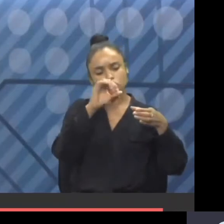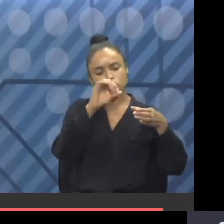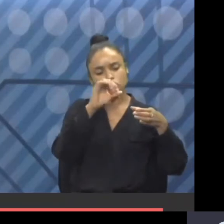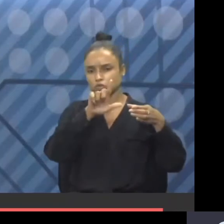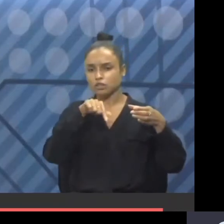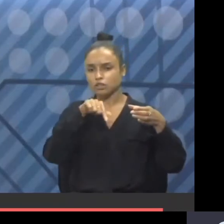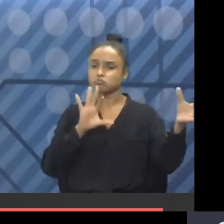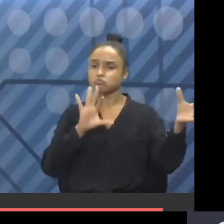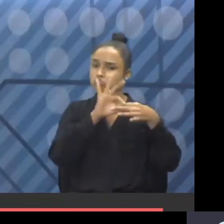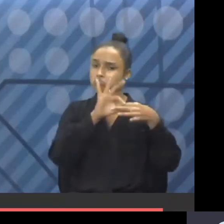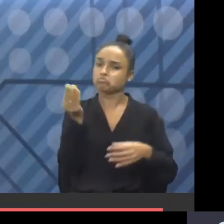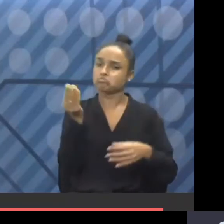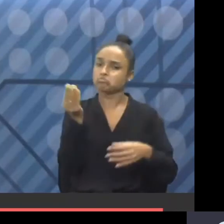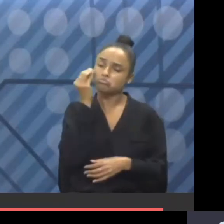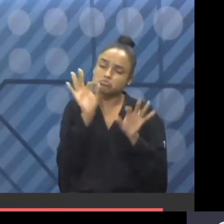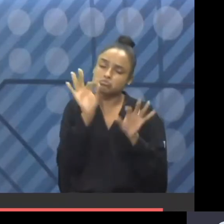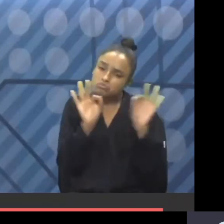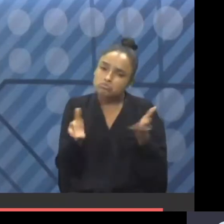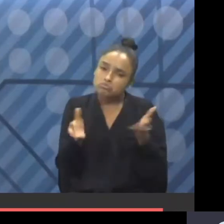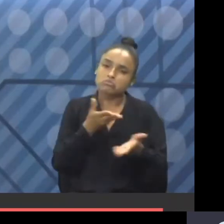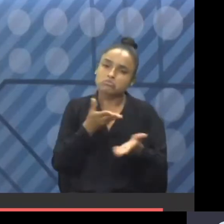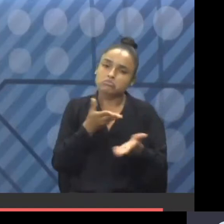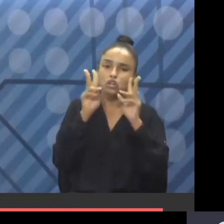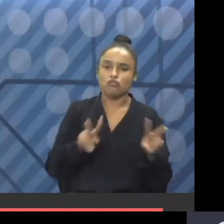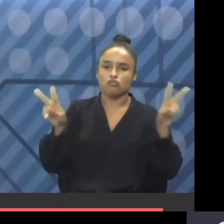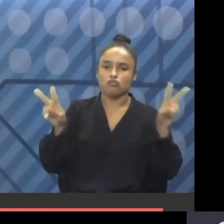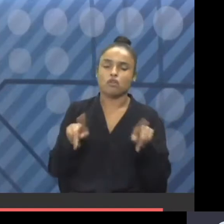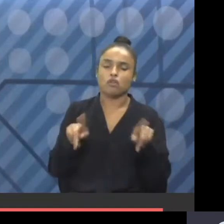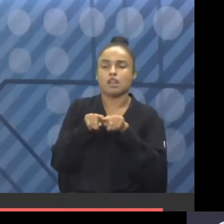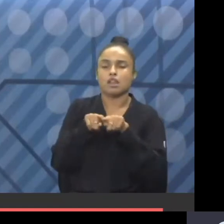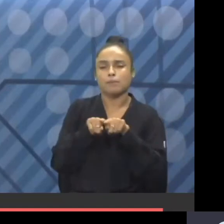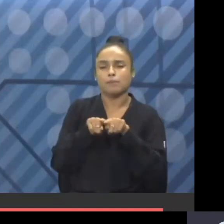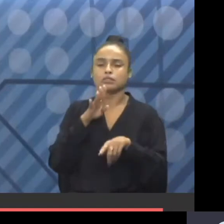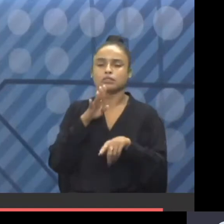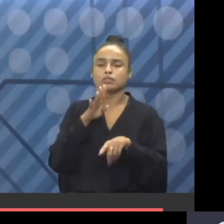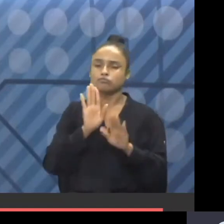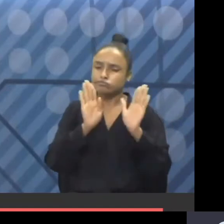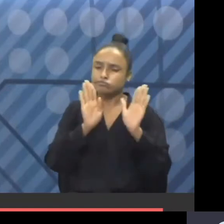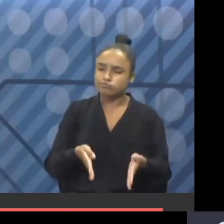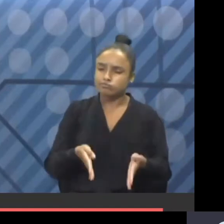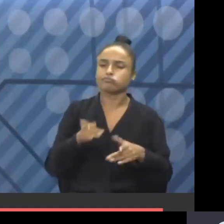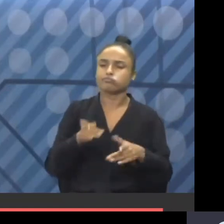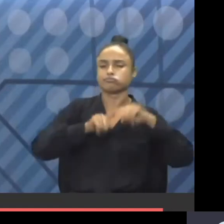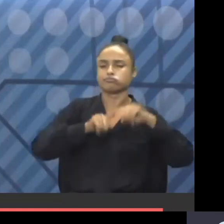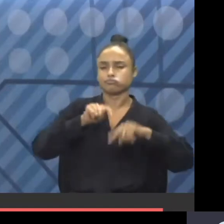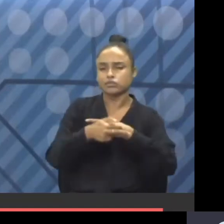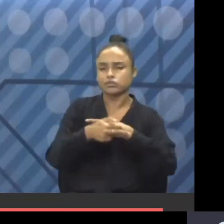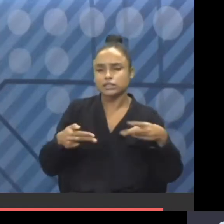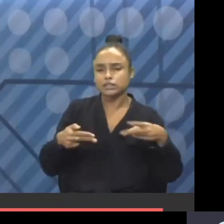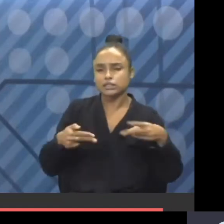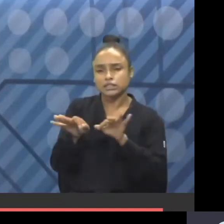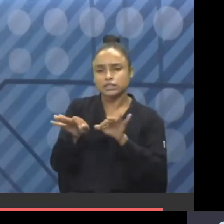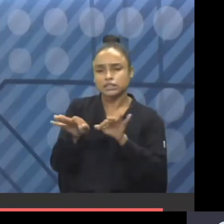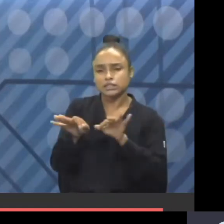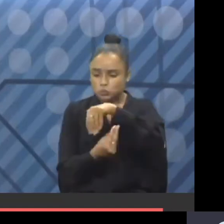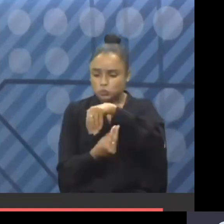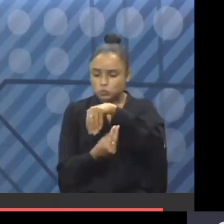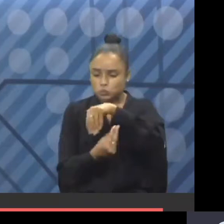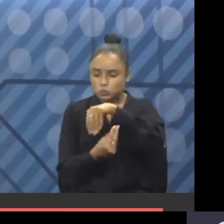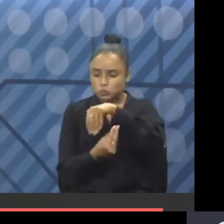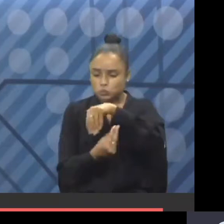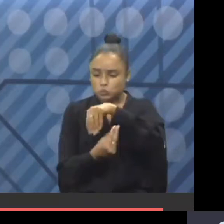de testes que são testes simples e testes visuais. Então, conhecendo então os materiais e os preparos de soluções e os